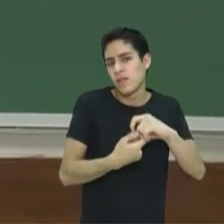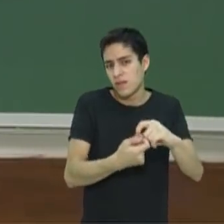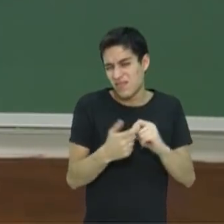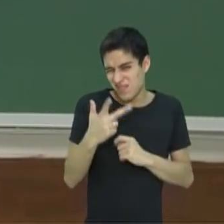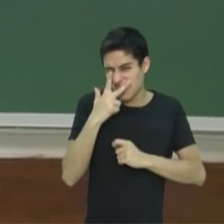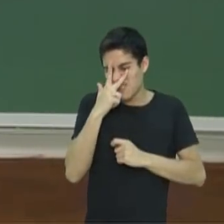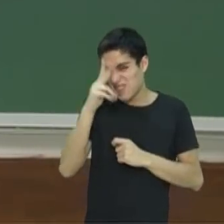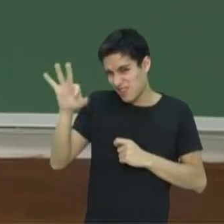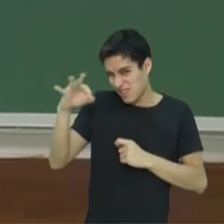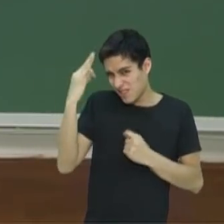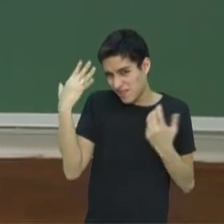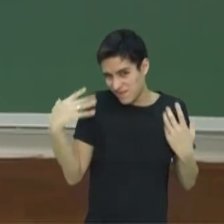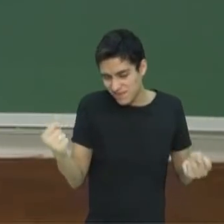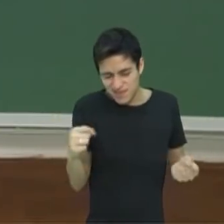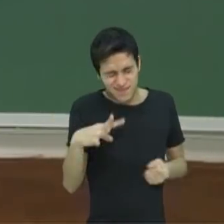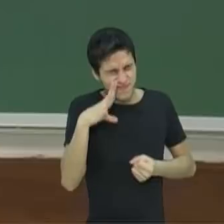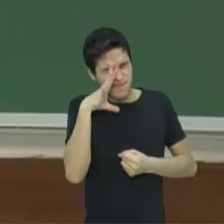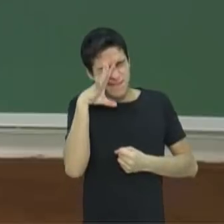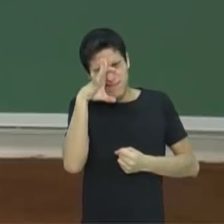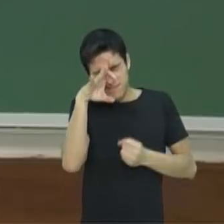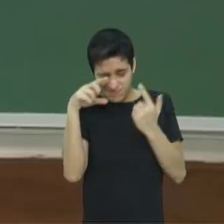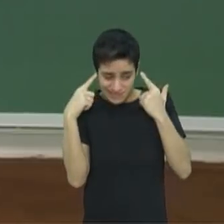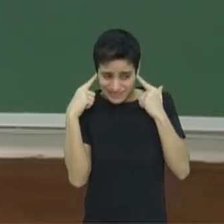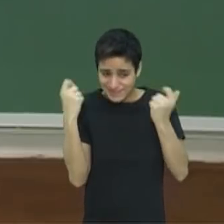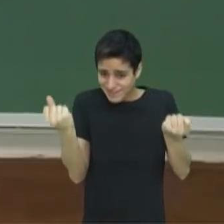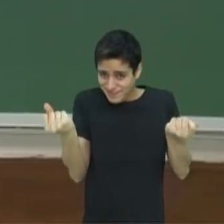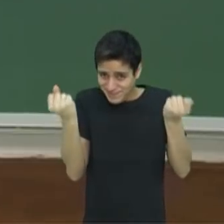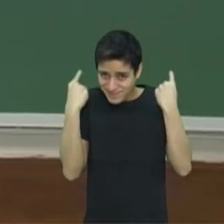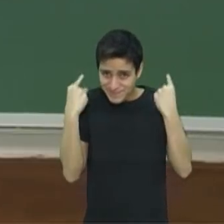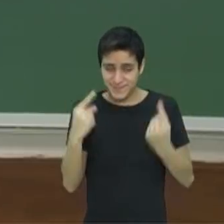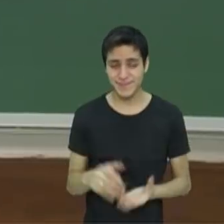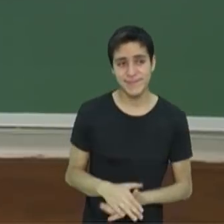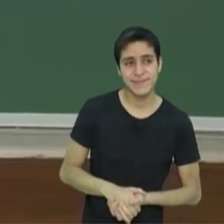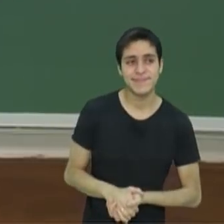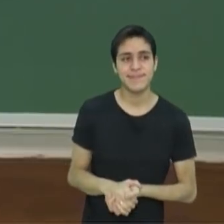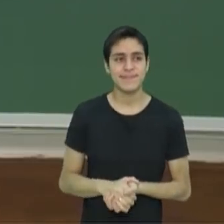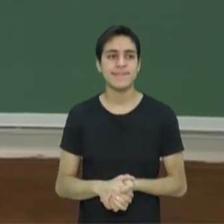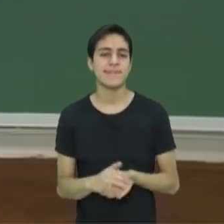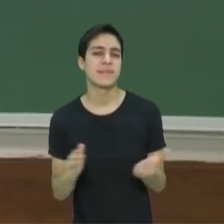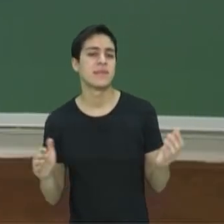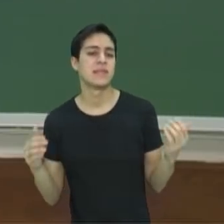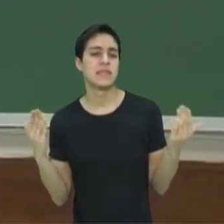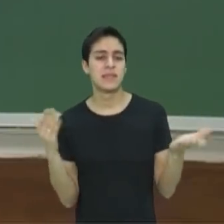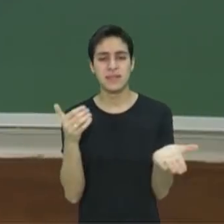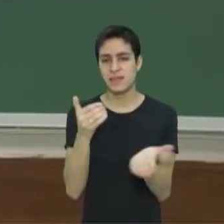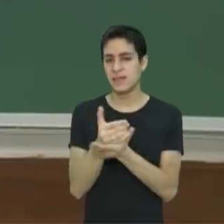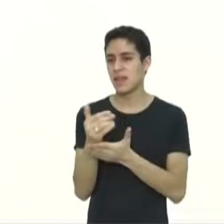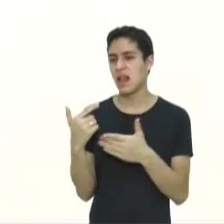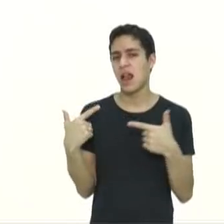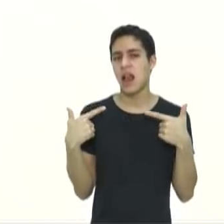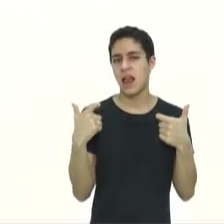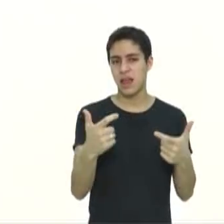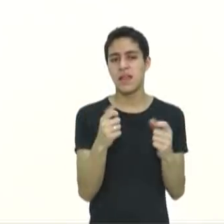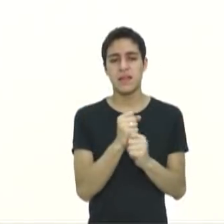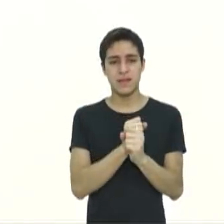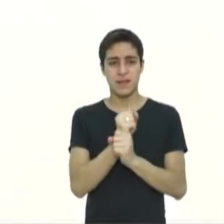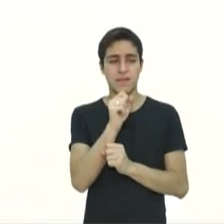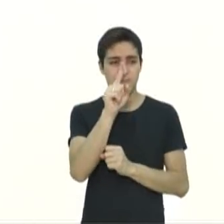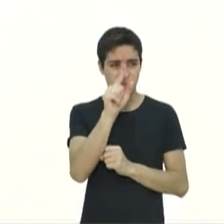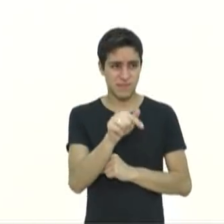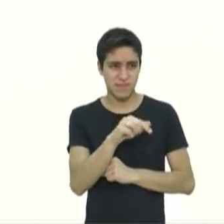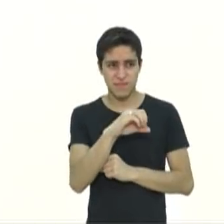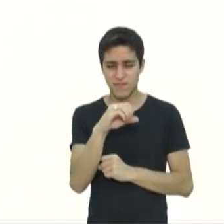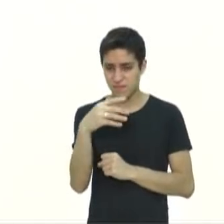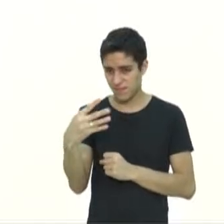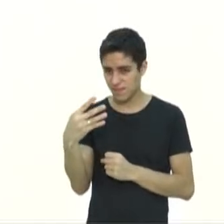os franceses ouviram isso? Não ouviram, não prestaram atenção. Certo? Então, eles vão para a guerra. Em 1794